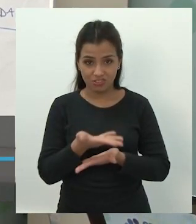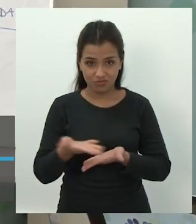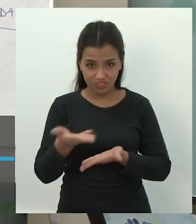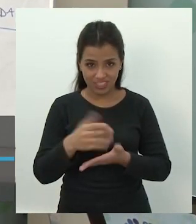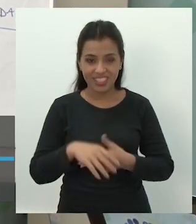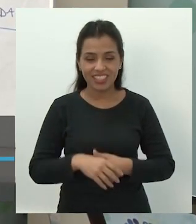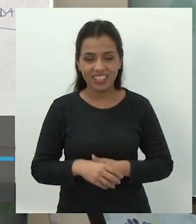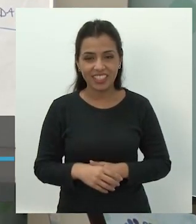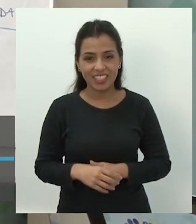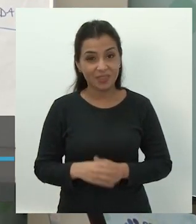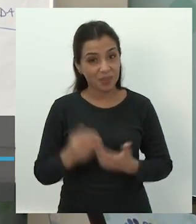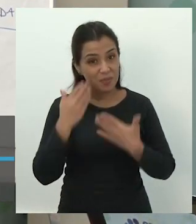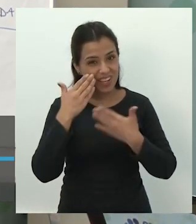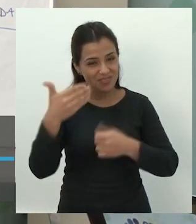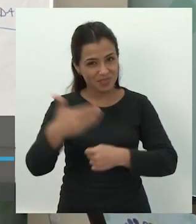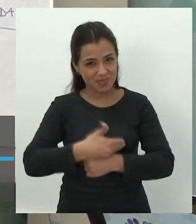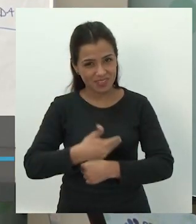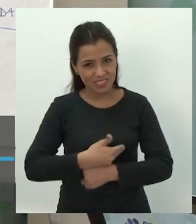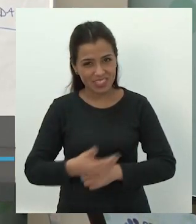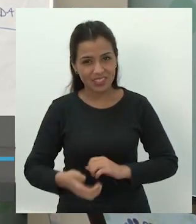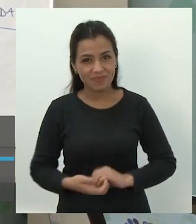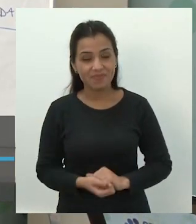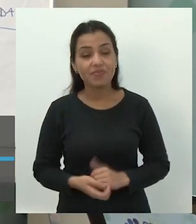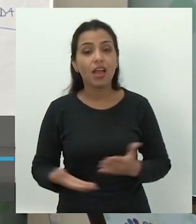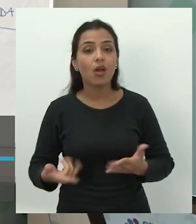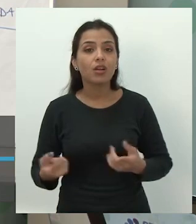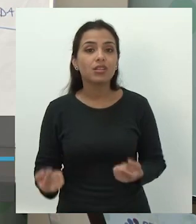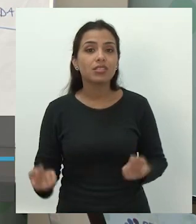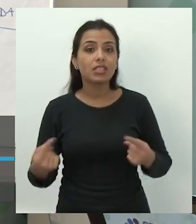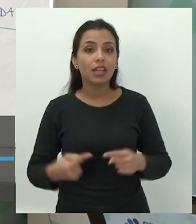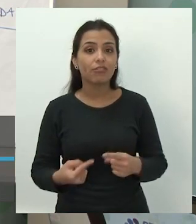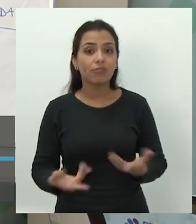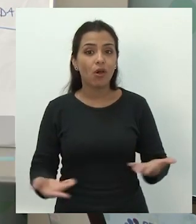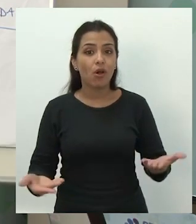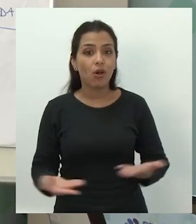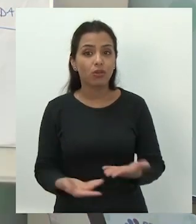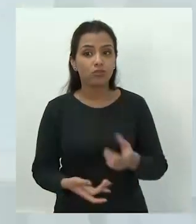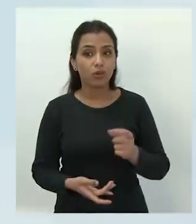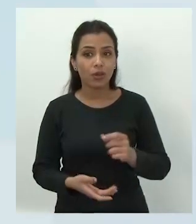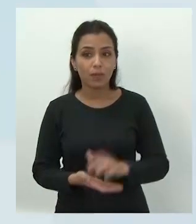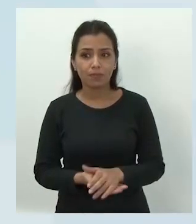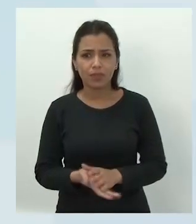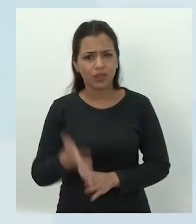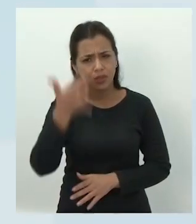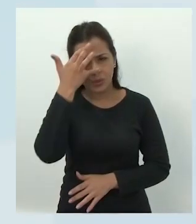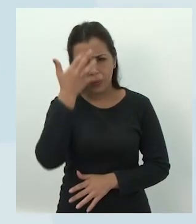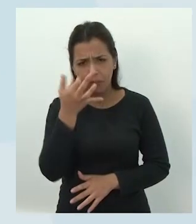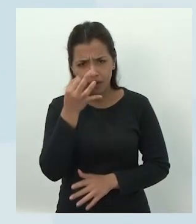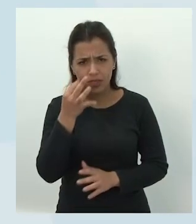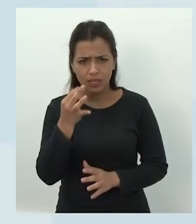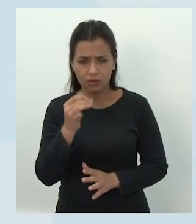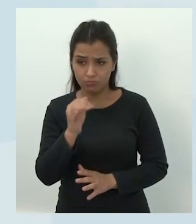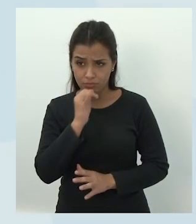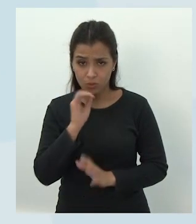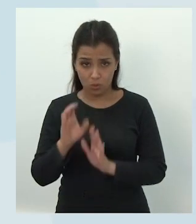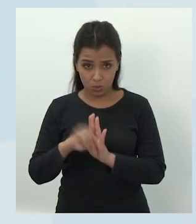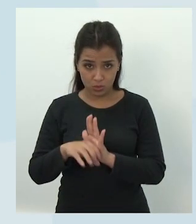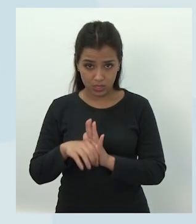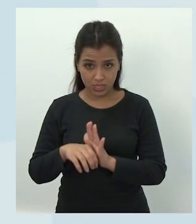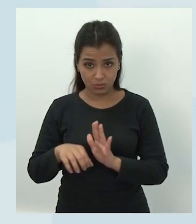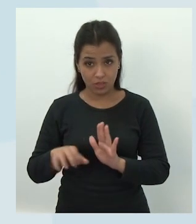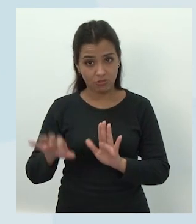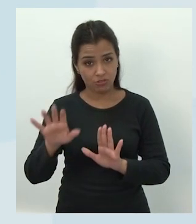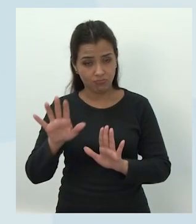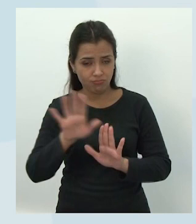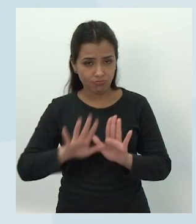Obrigada pelas participações. Então, gente, vamos ao primeiro desafio da nossa aula de hoje. Compreendendo os conceitos de animação. Registrem no caderno de